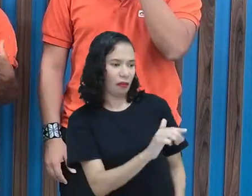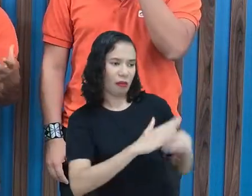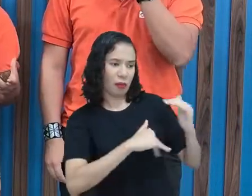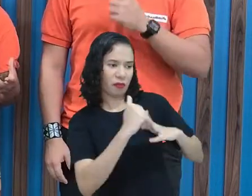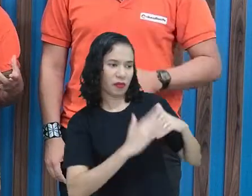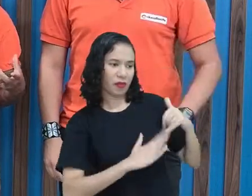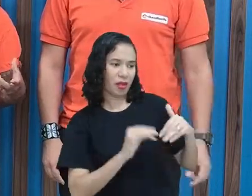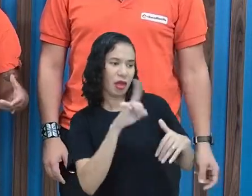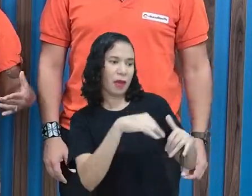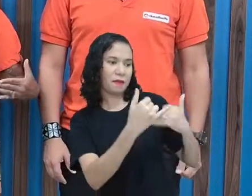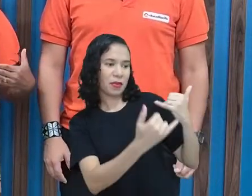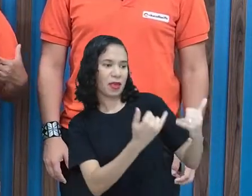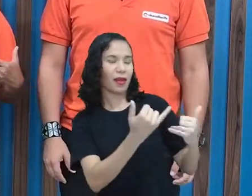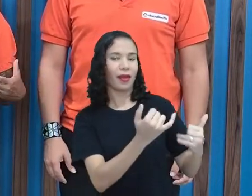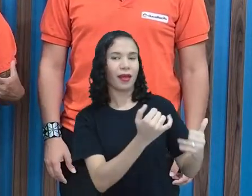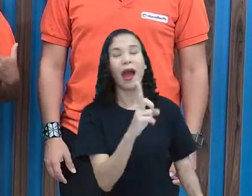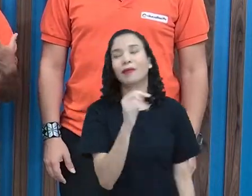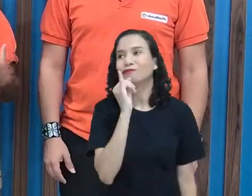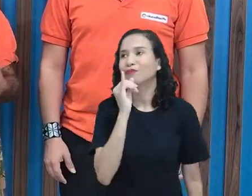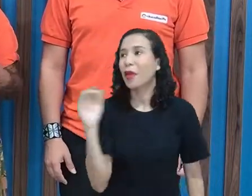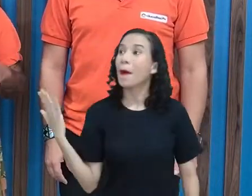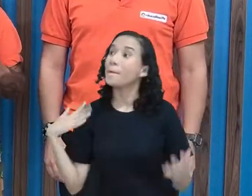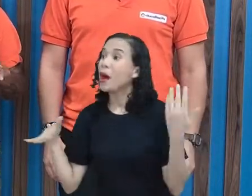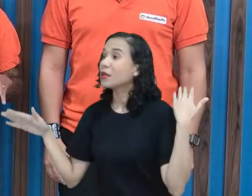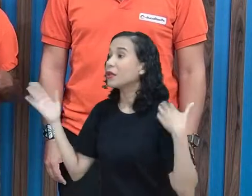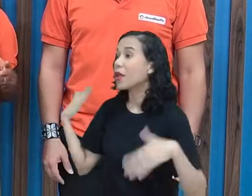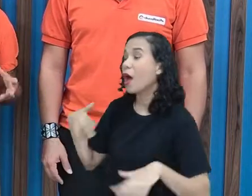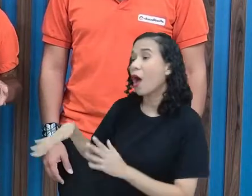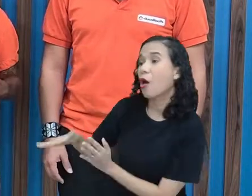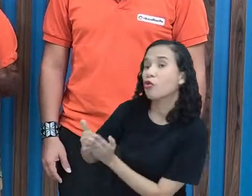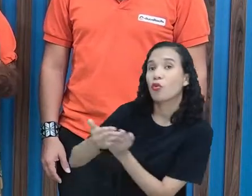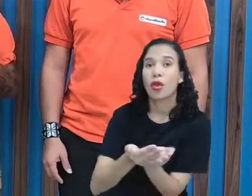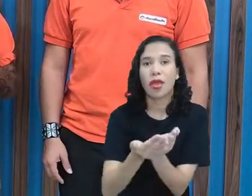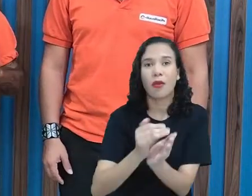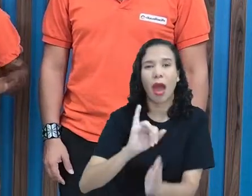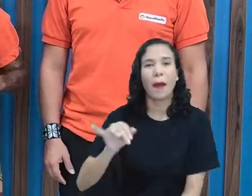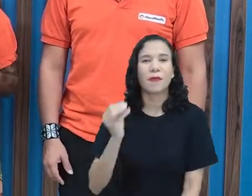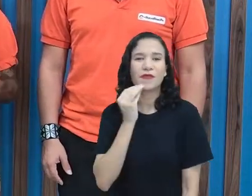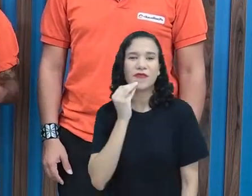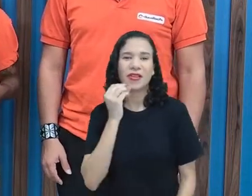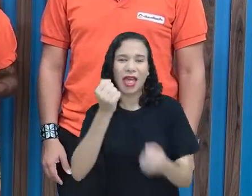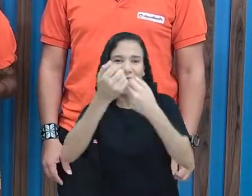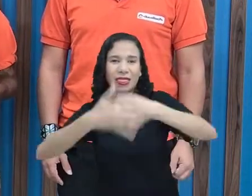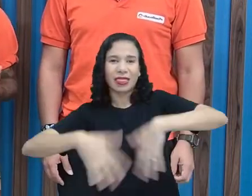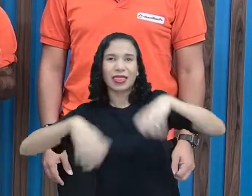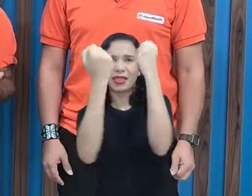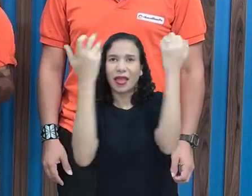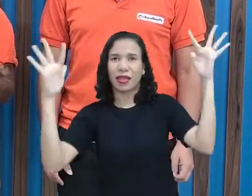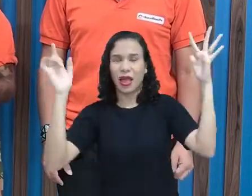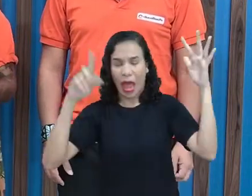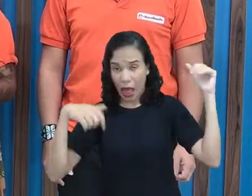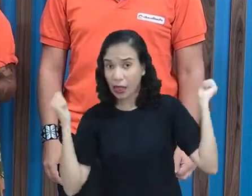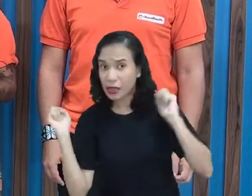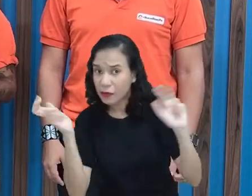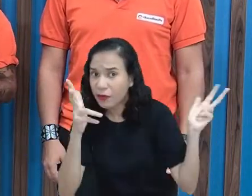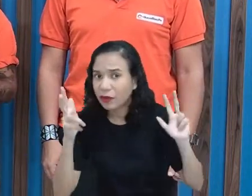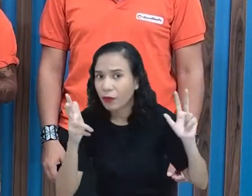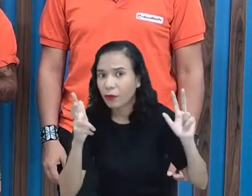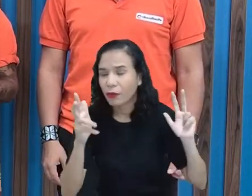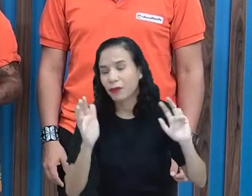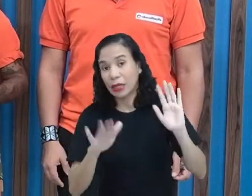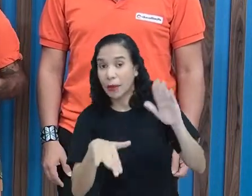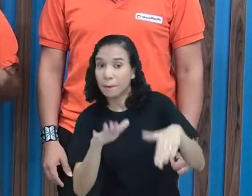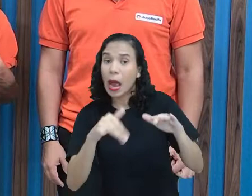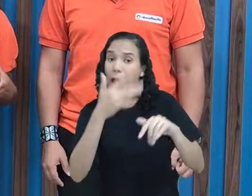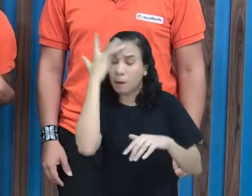como um hobby. Fazer um passeio no rio, aproveitar a natureza, isso é um divertimento, é um hobby. Para algumas pessoas é profissão,